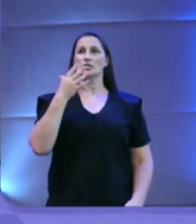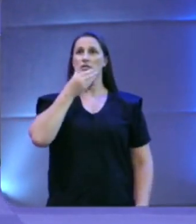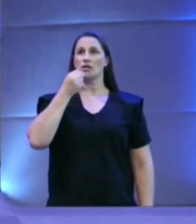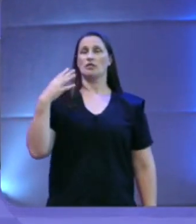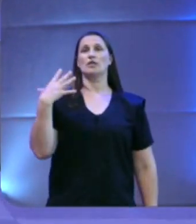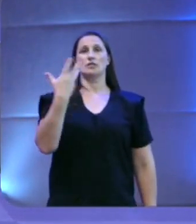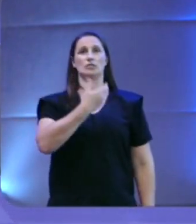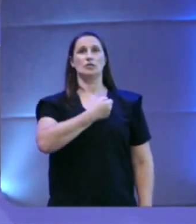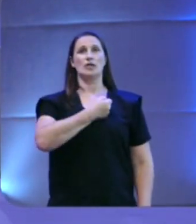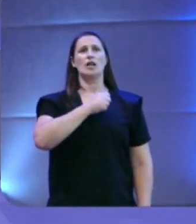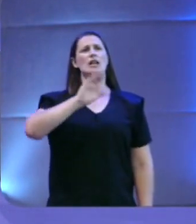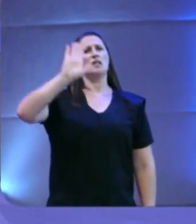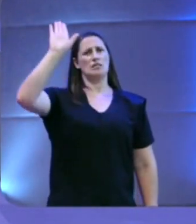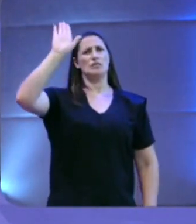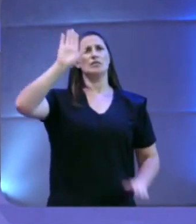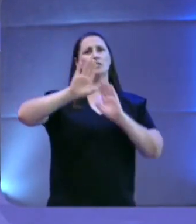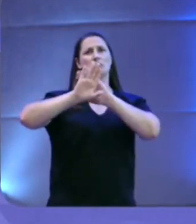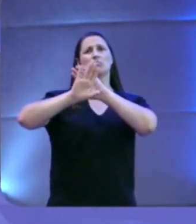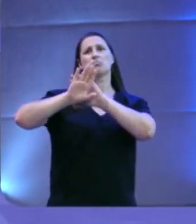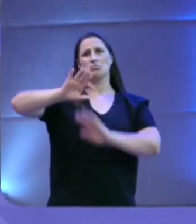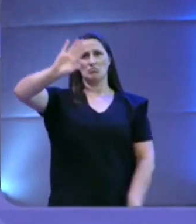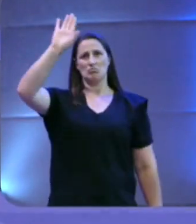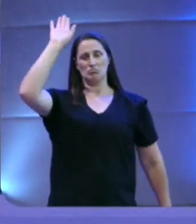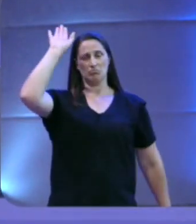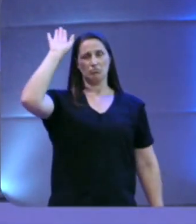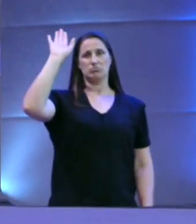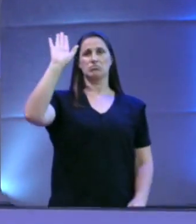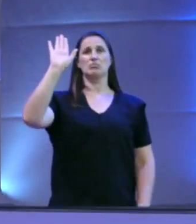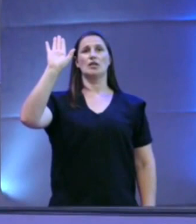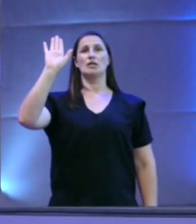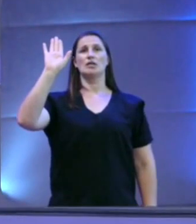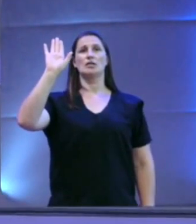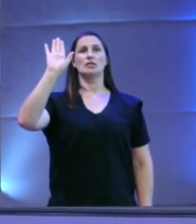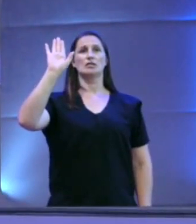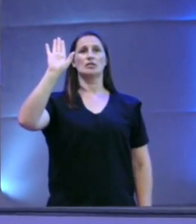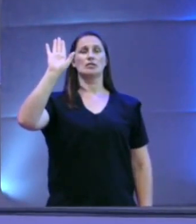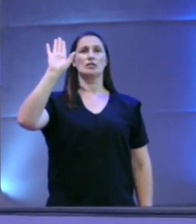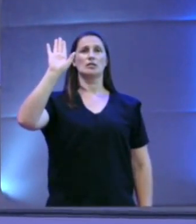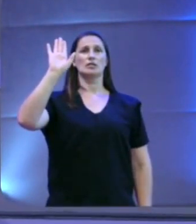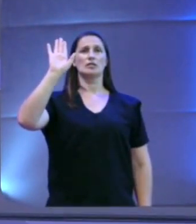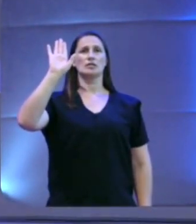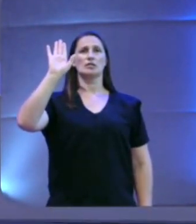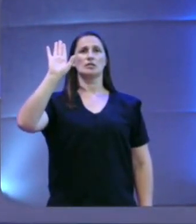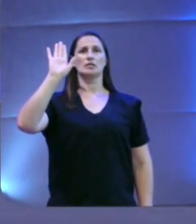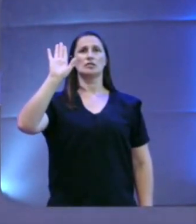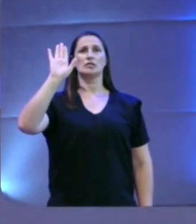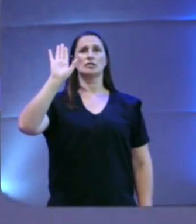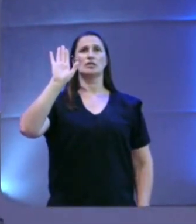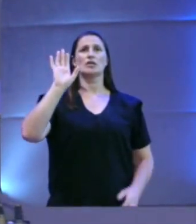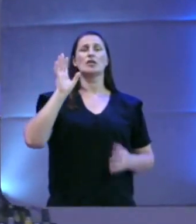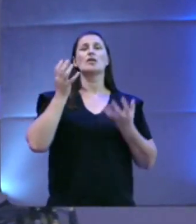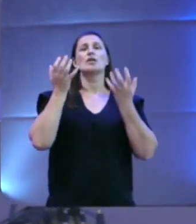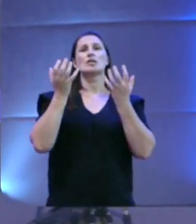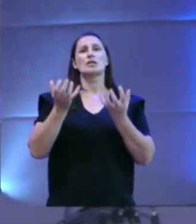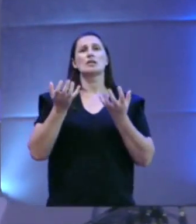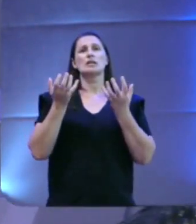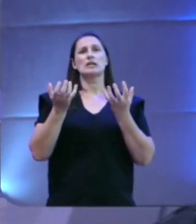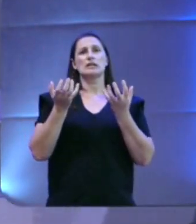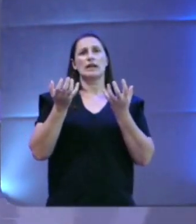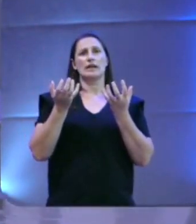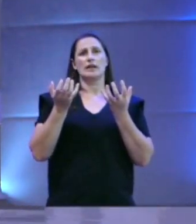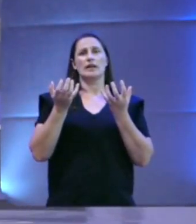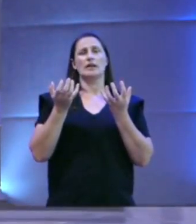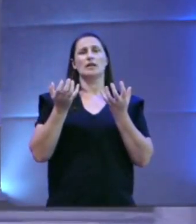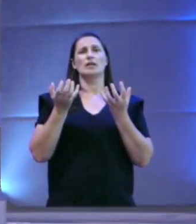abençoe. Levanta a sua mão. Se essa é a tua condição, você fala: esse é o primeiro passo. Eu quero orar por você. Eu preciso receber